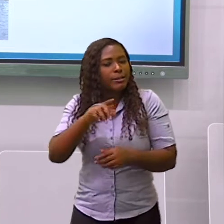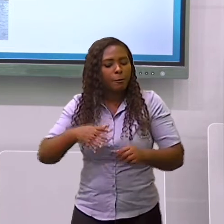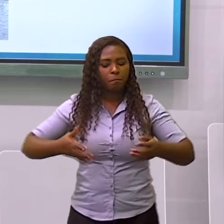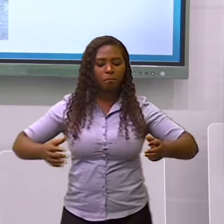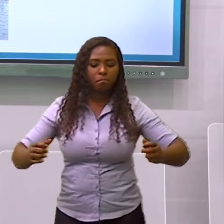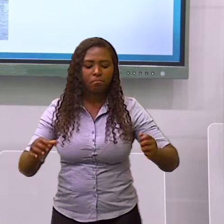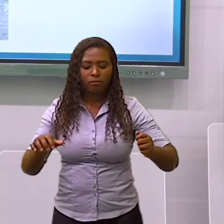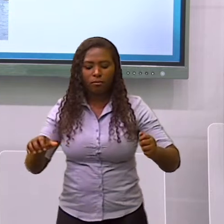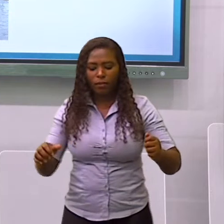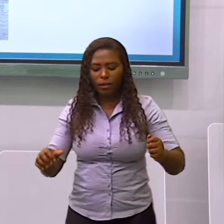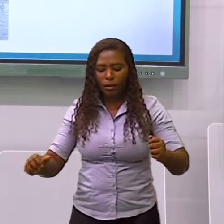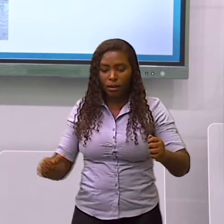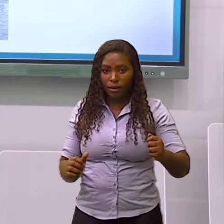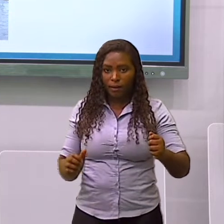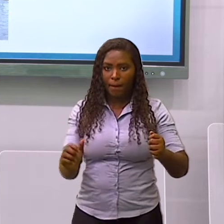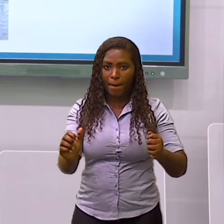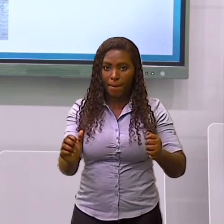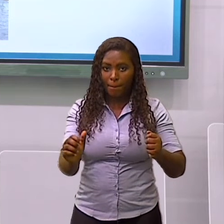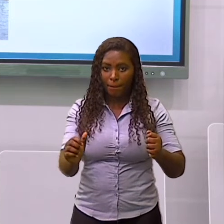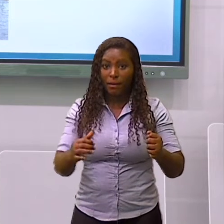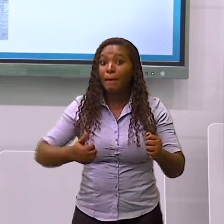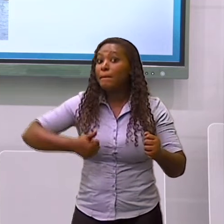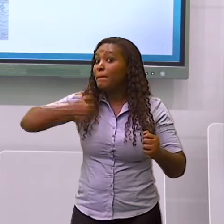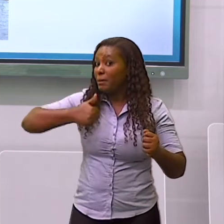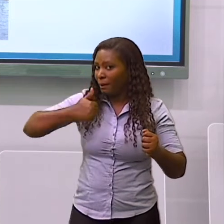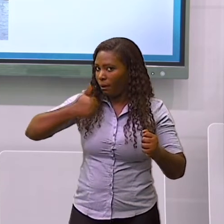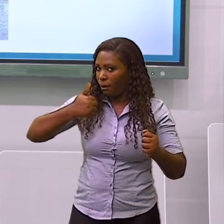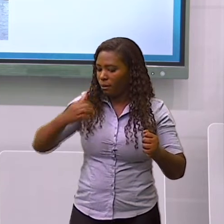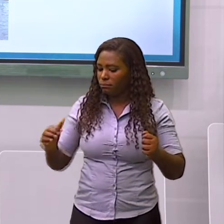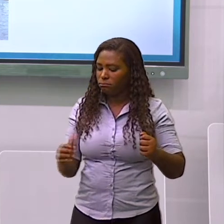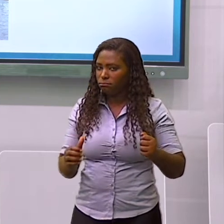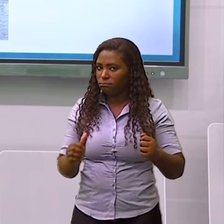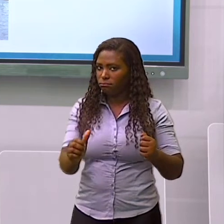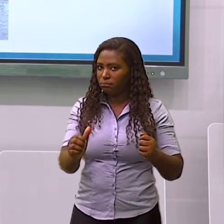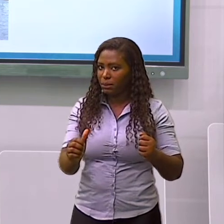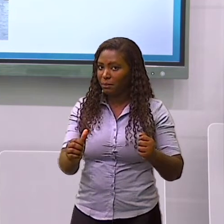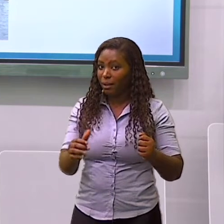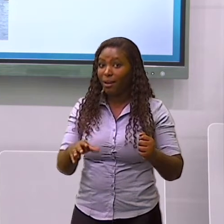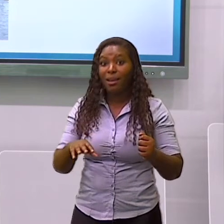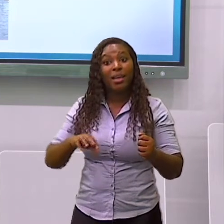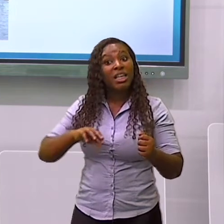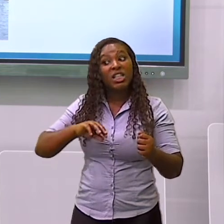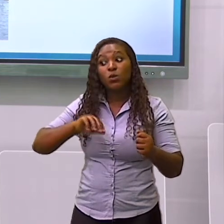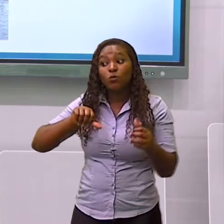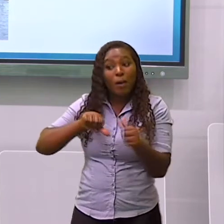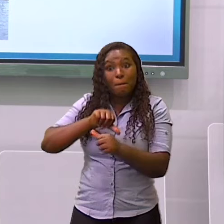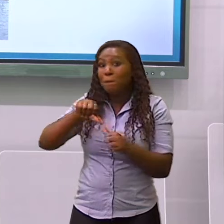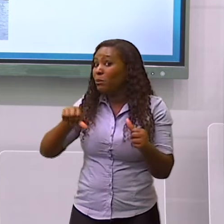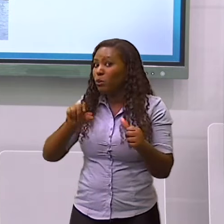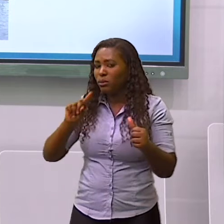né, a primeira marcha do veículo e não vai mais mudar de marcha, ok? Assim, você